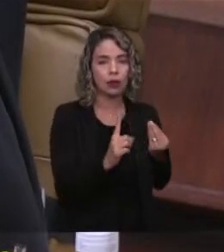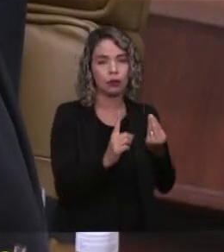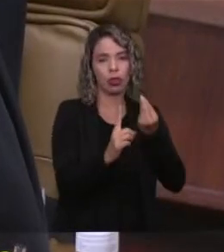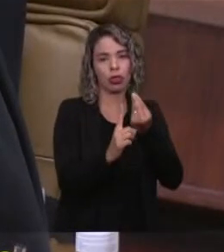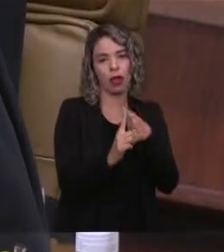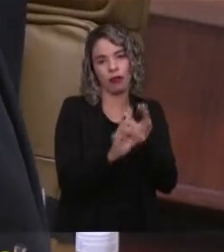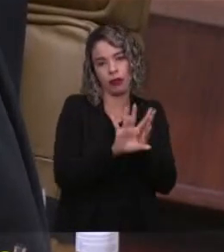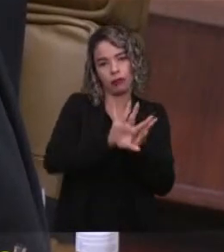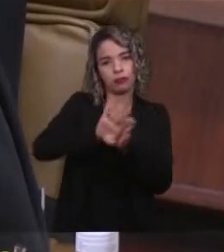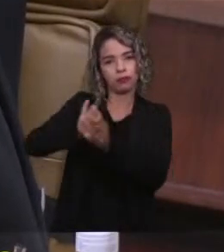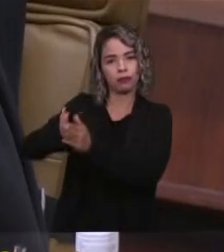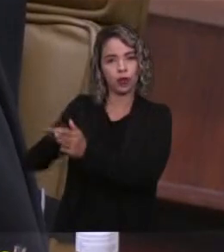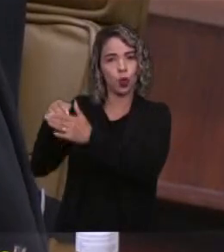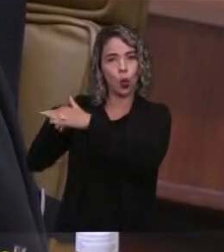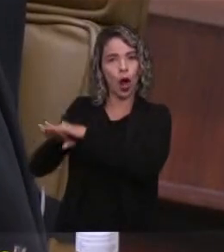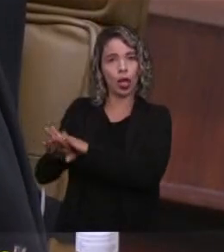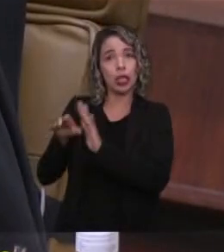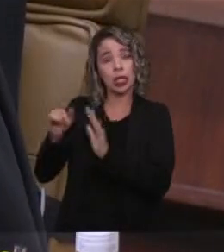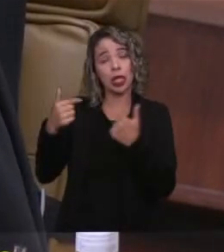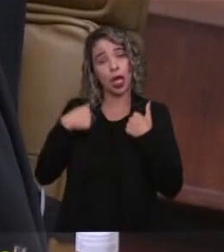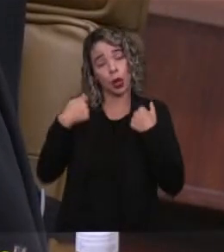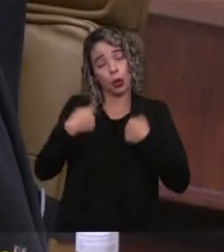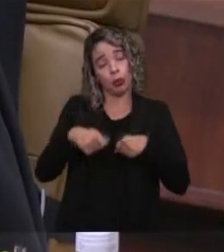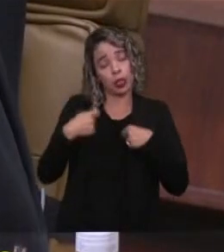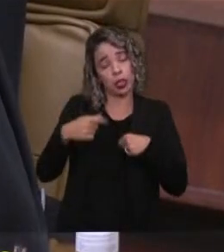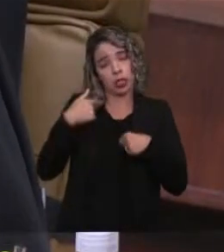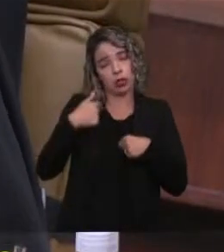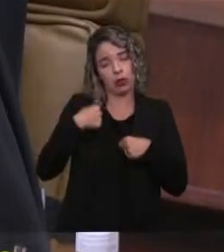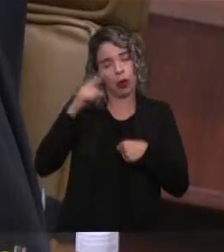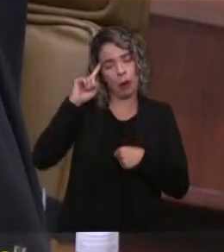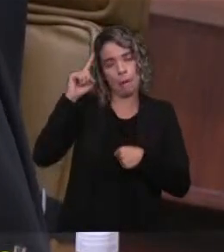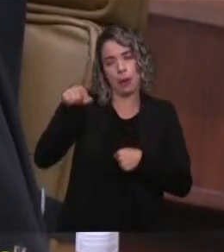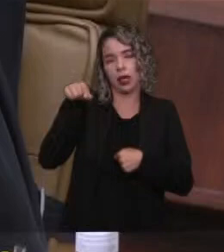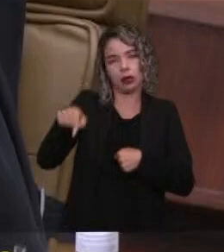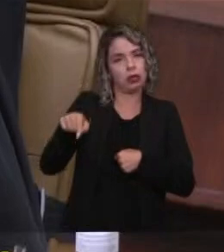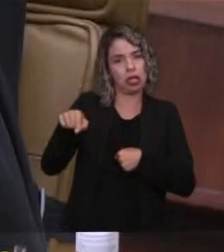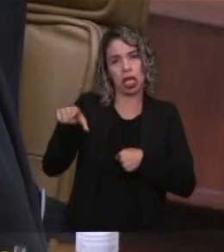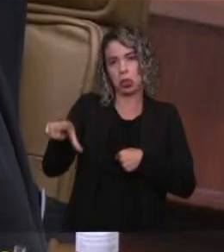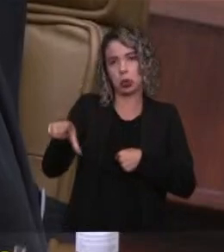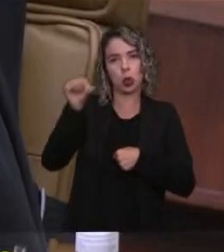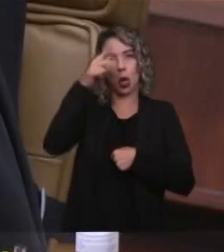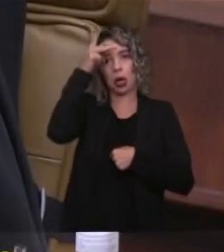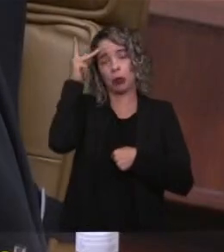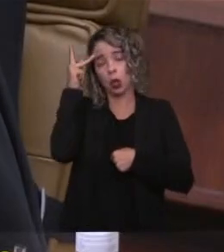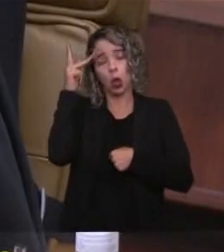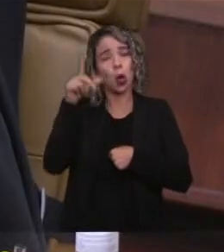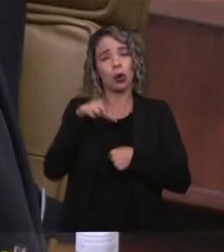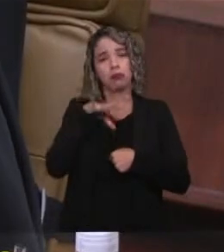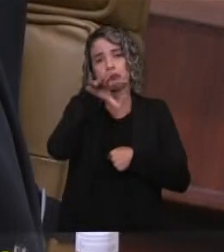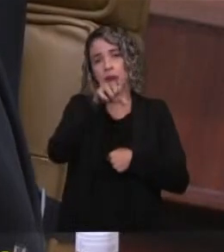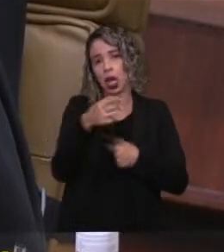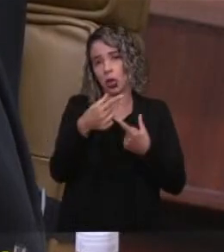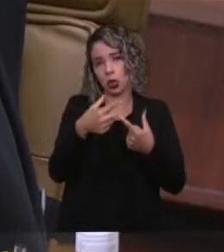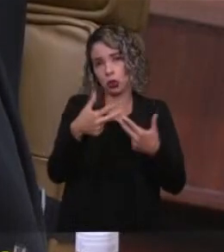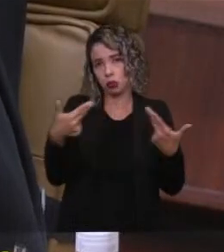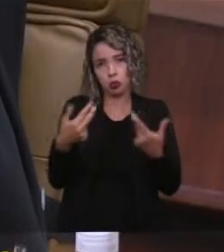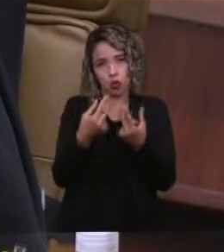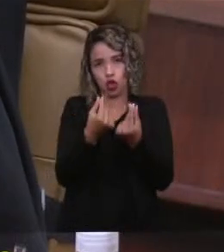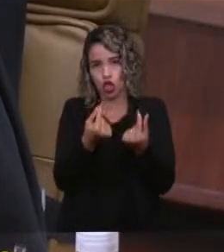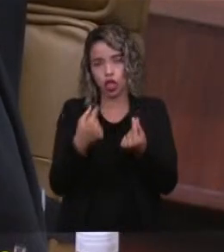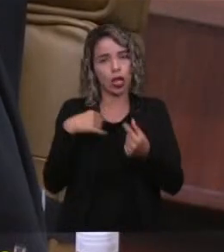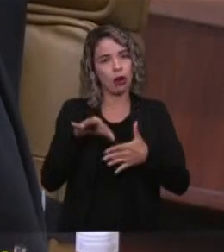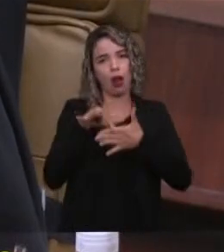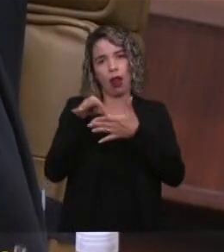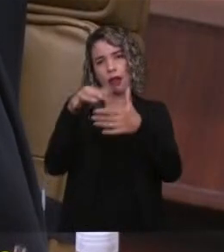quando eu precisava, ele fazia entrega em algum lugar definido pelo Ricardo ou por mim. O senhor